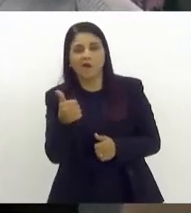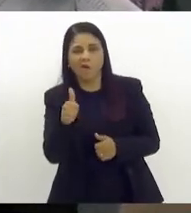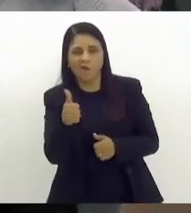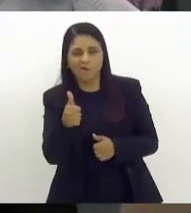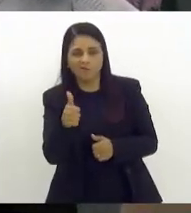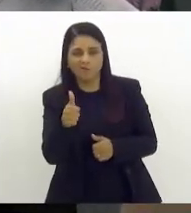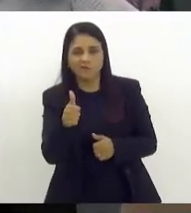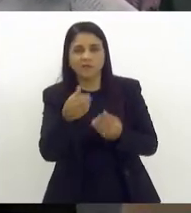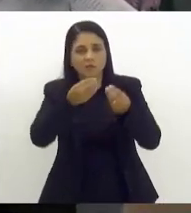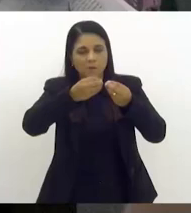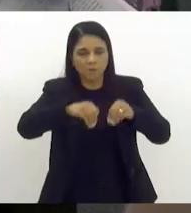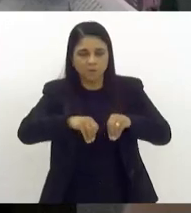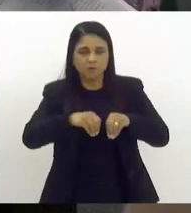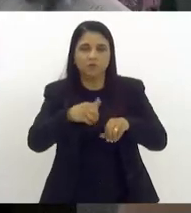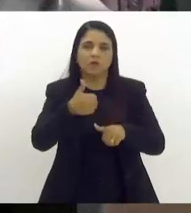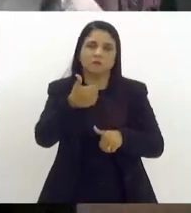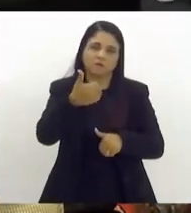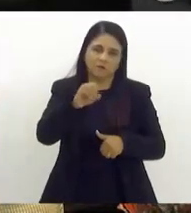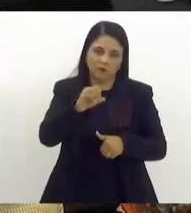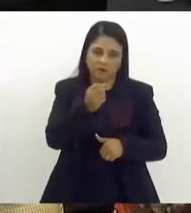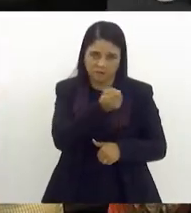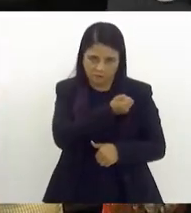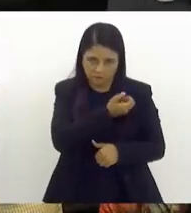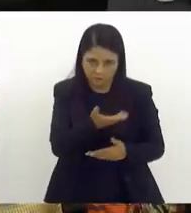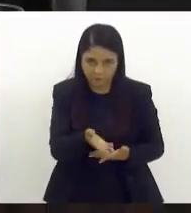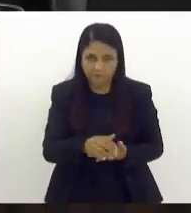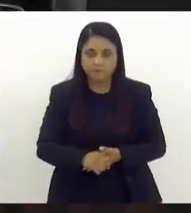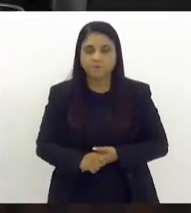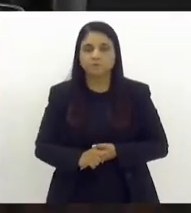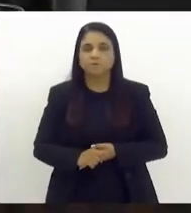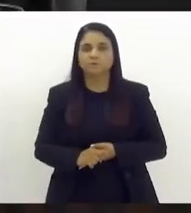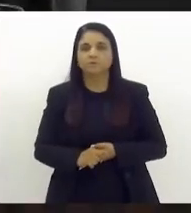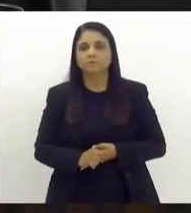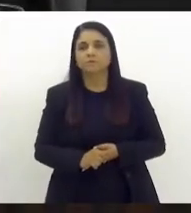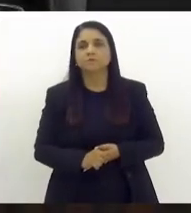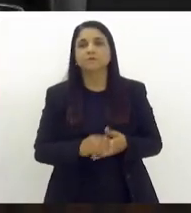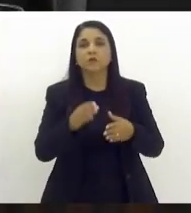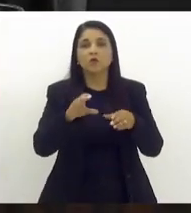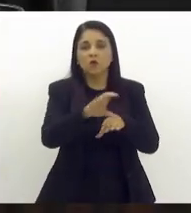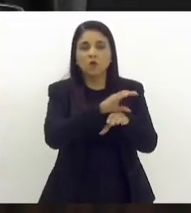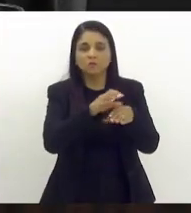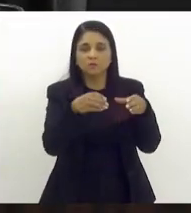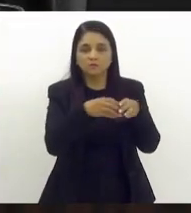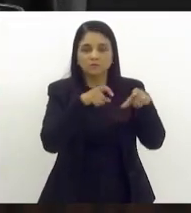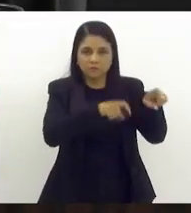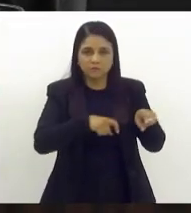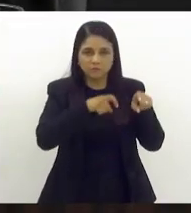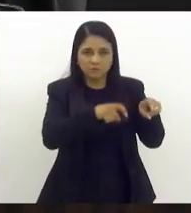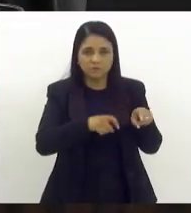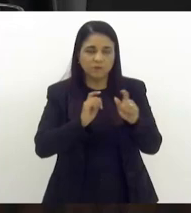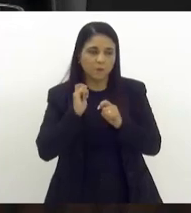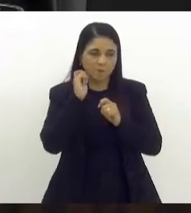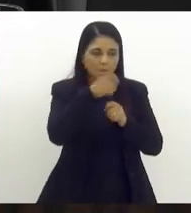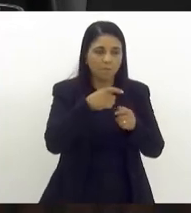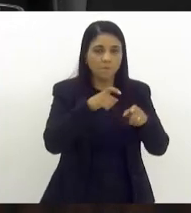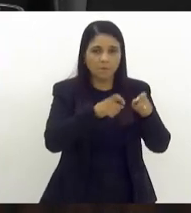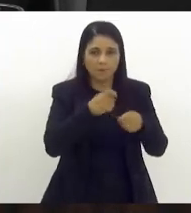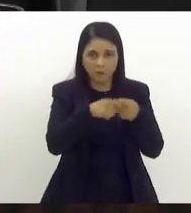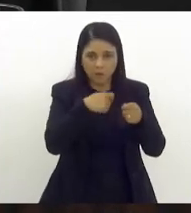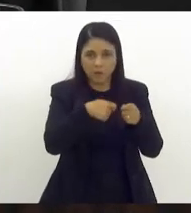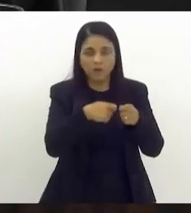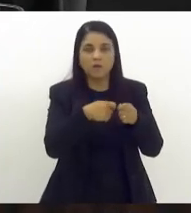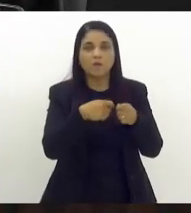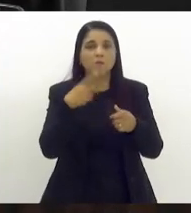e prejudicada à emenda 10. Obrigada, deputada. Pela Comissão de Agricultura, Pecuária e Políticas